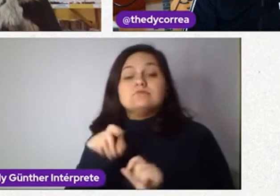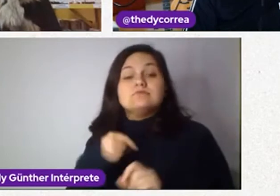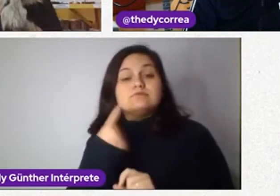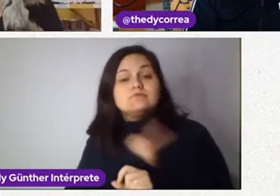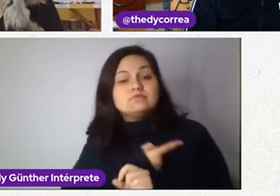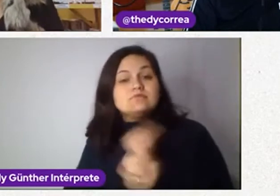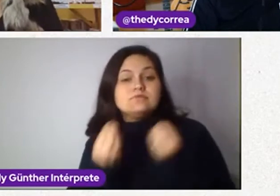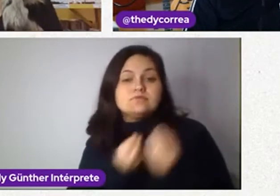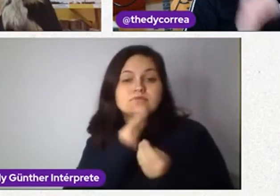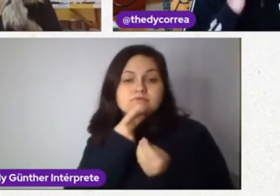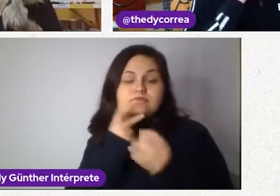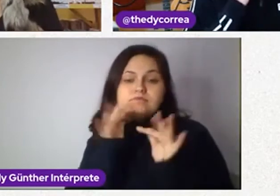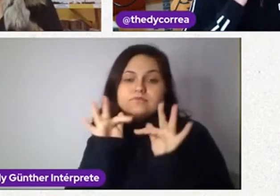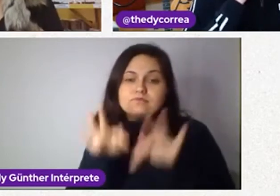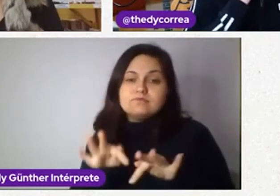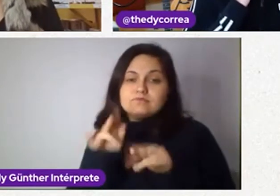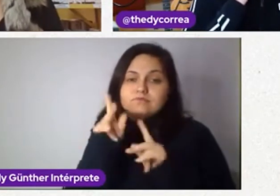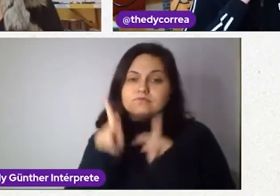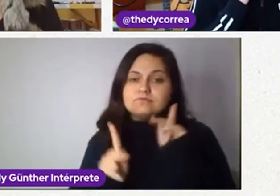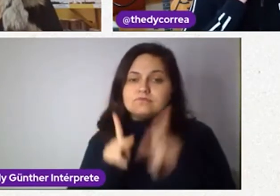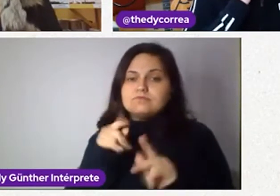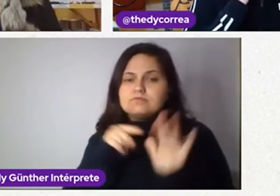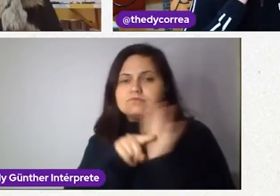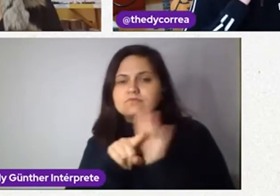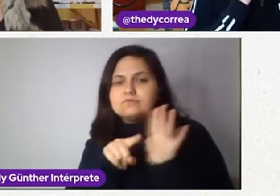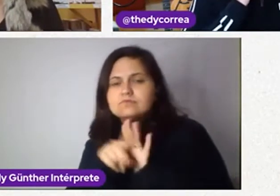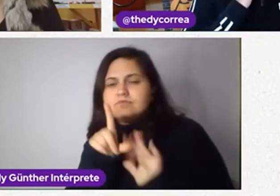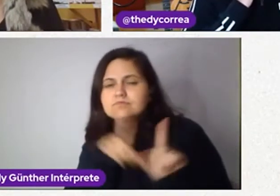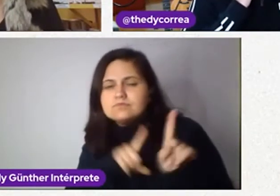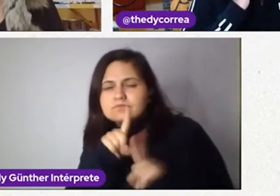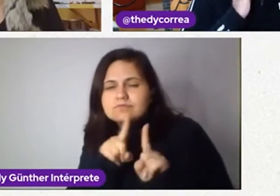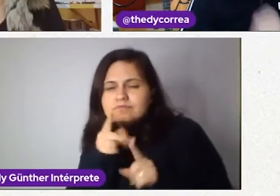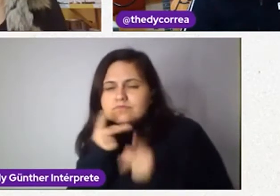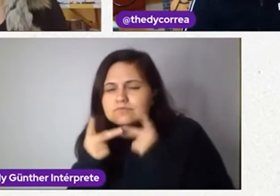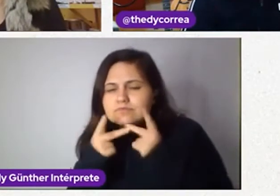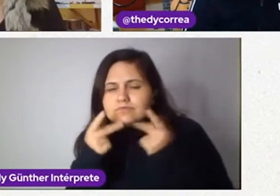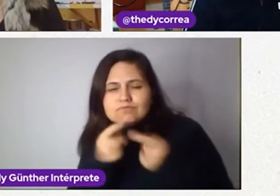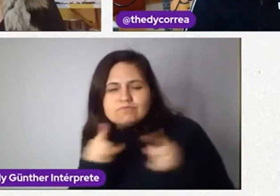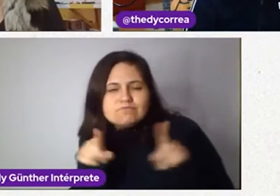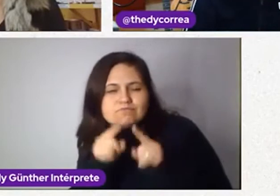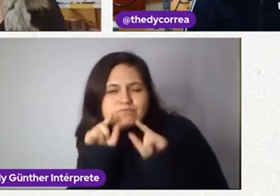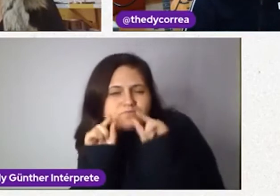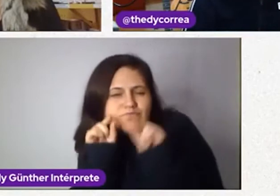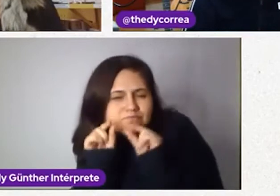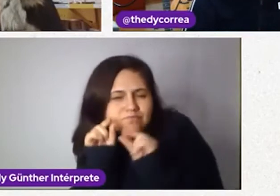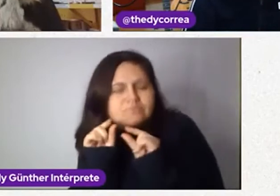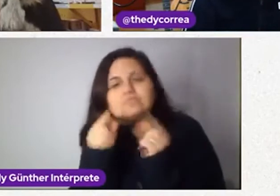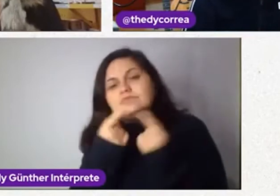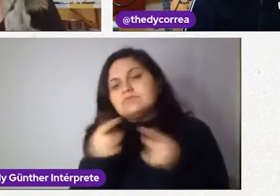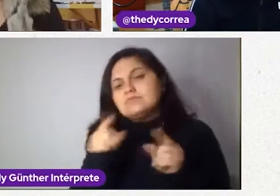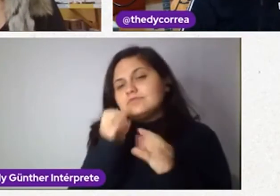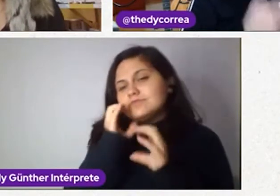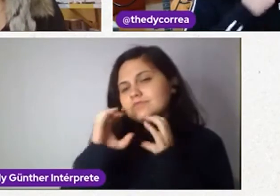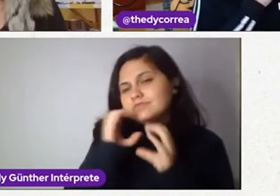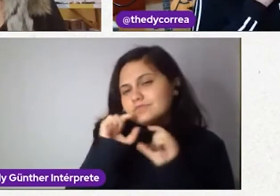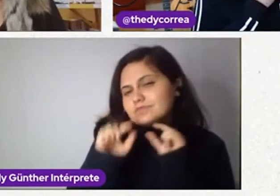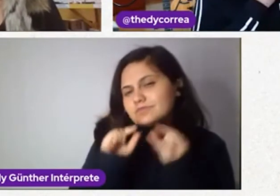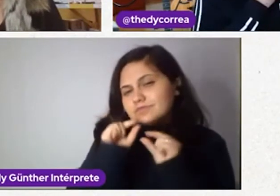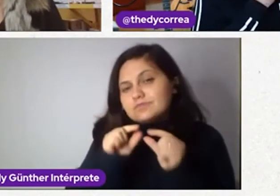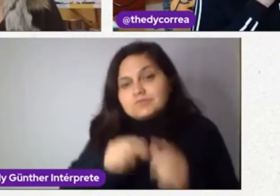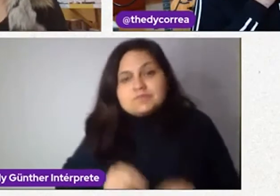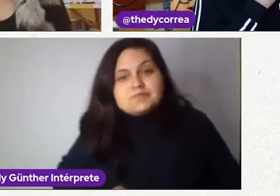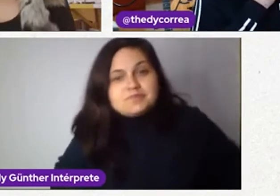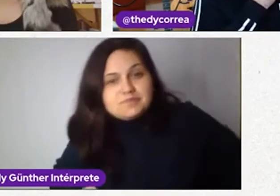como eu disse, para o final. As pessoas estão aqui me perguntando, vai ter alguma palhinha? O Teddy vai cantar um pouquinho? E aí... tu